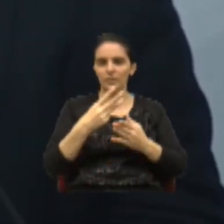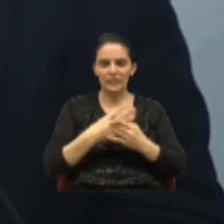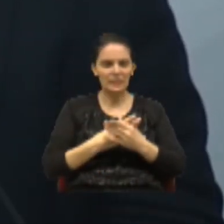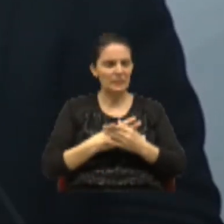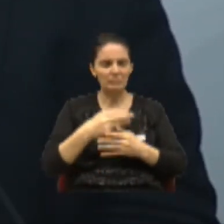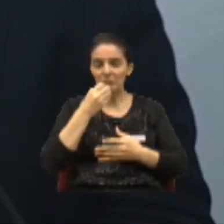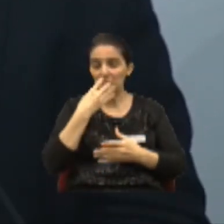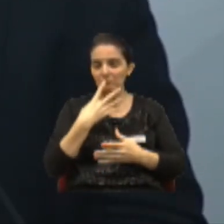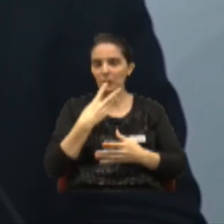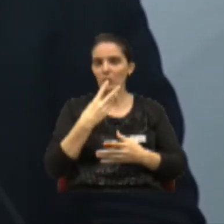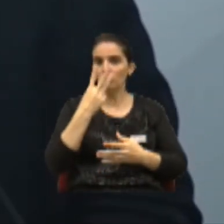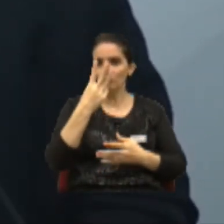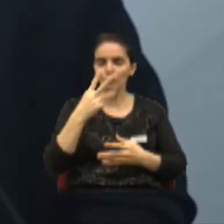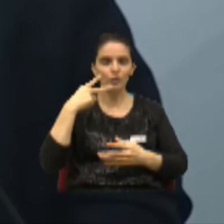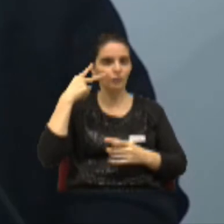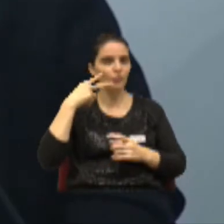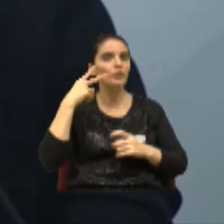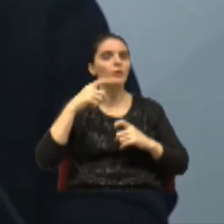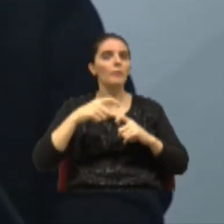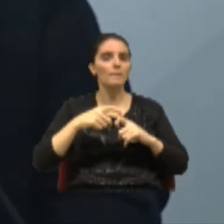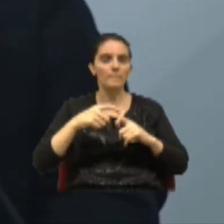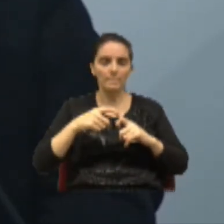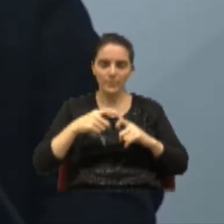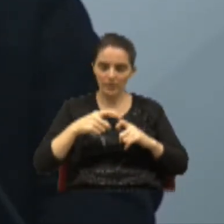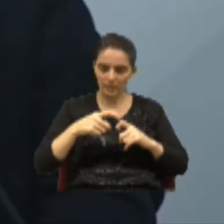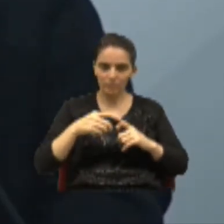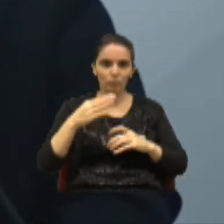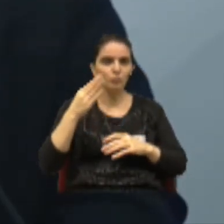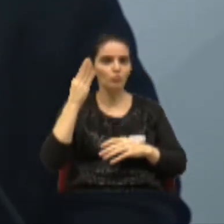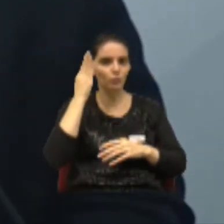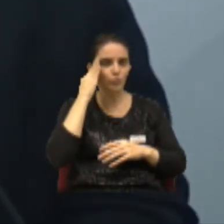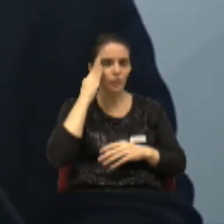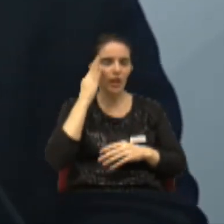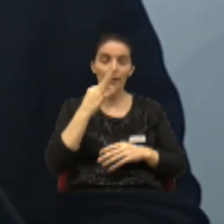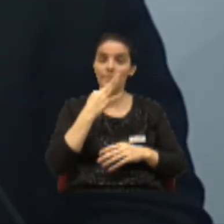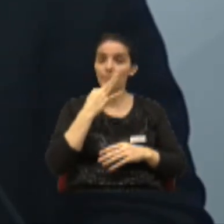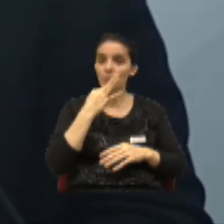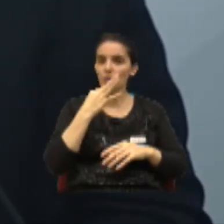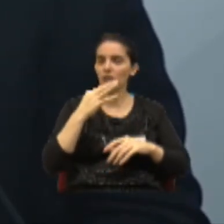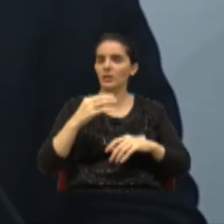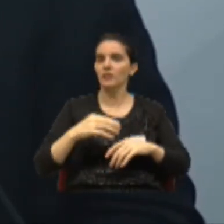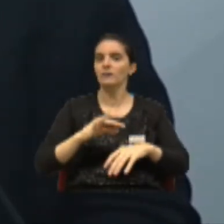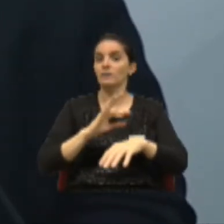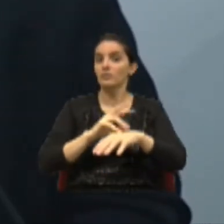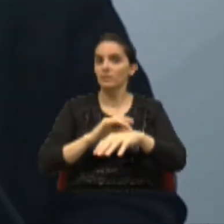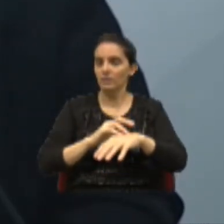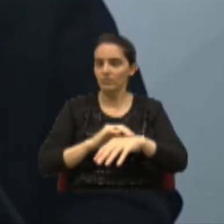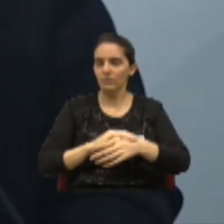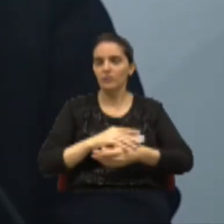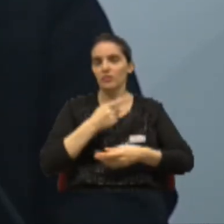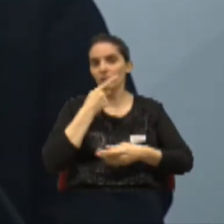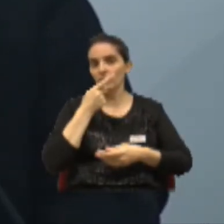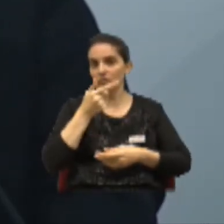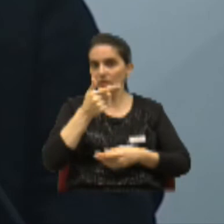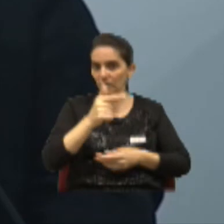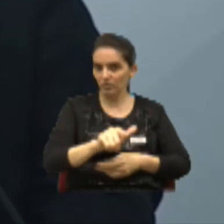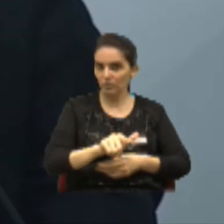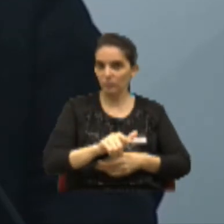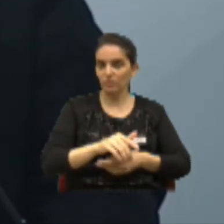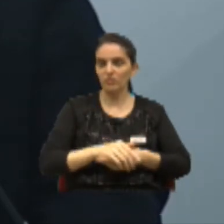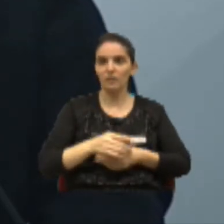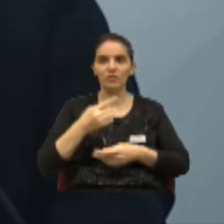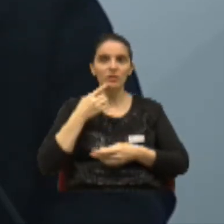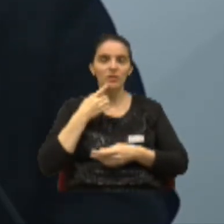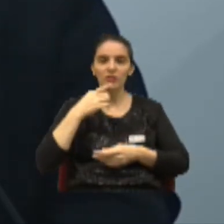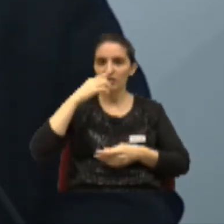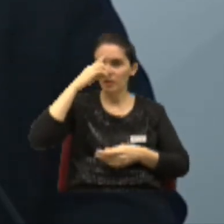casa, a visão que cada um tem sobre a saúde. Por isso que eu disse, quero reforçar aqui de novo, eu não tenho dúvida